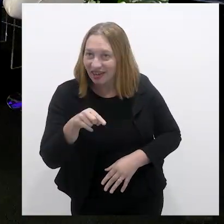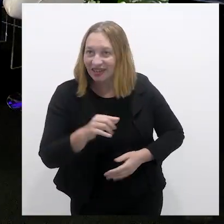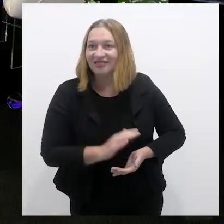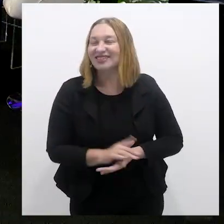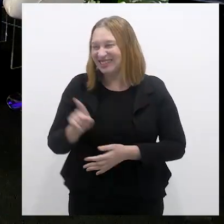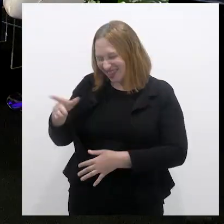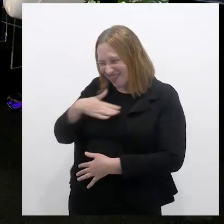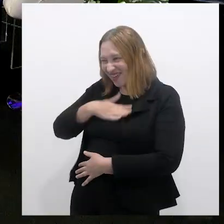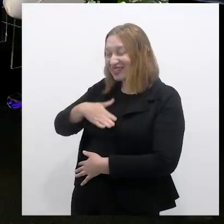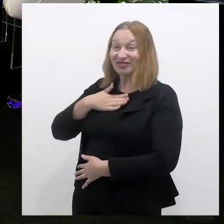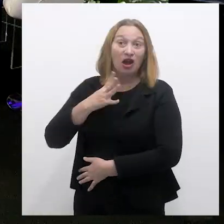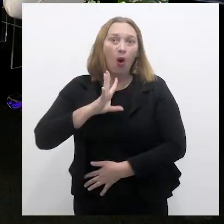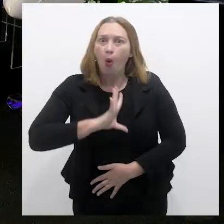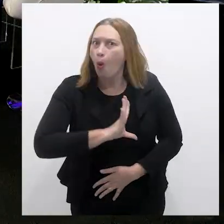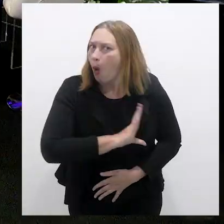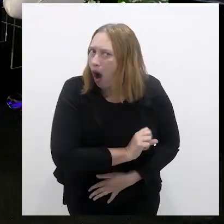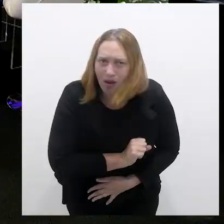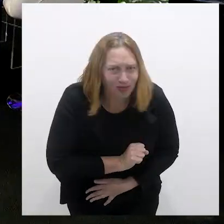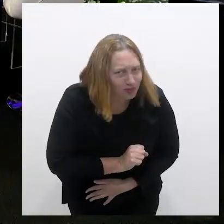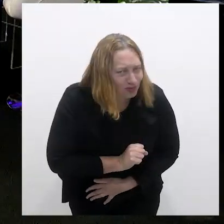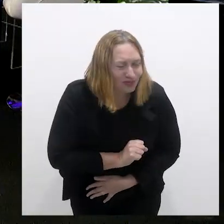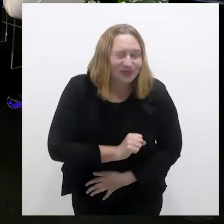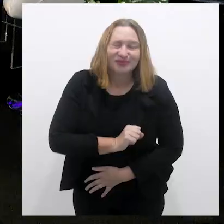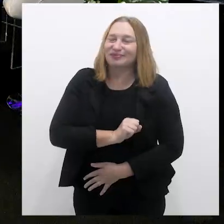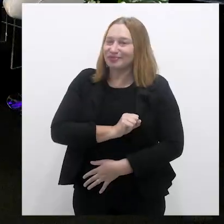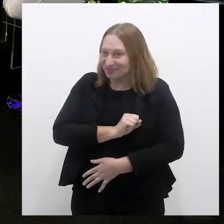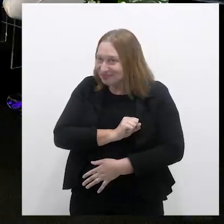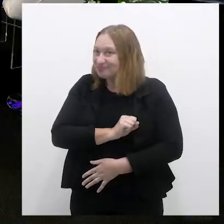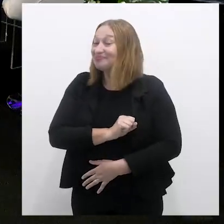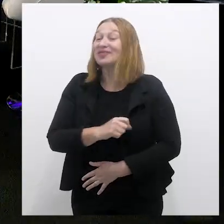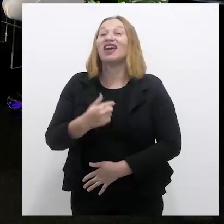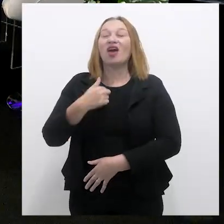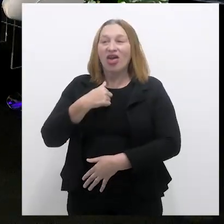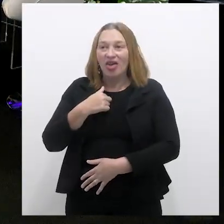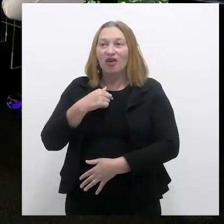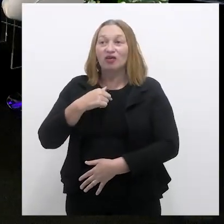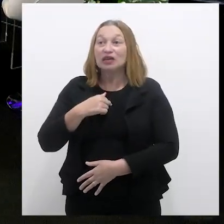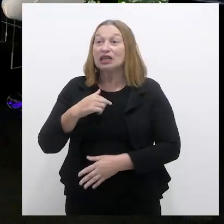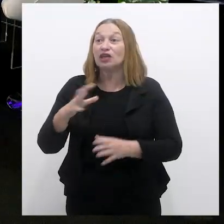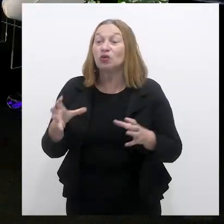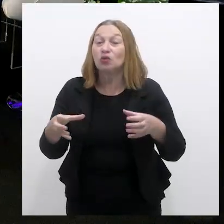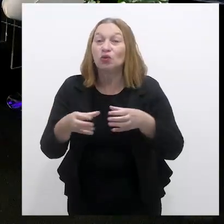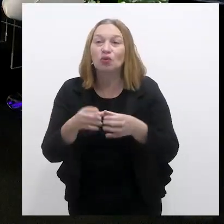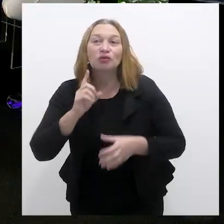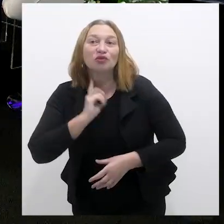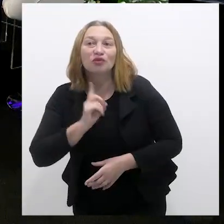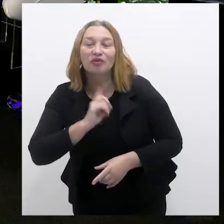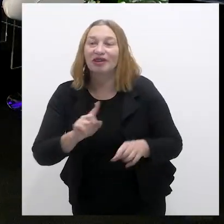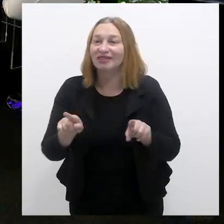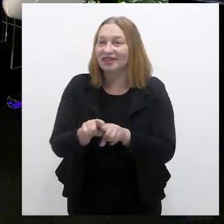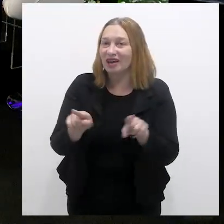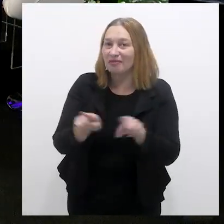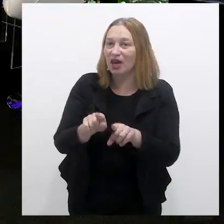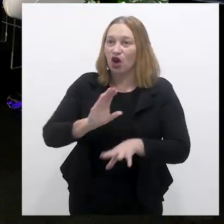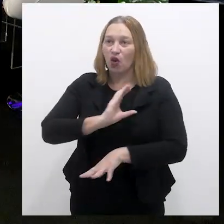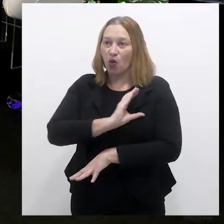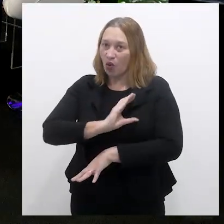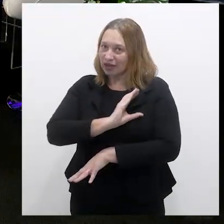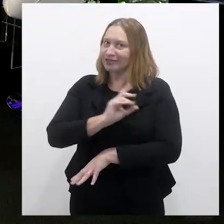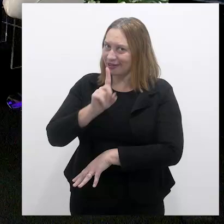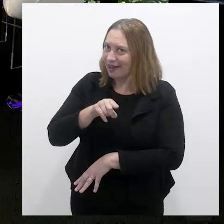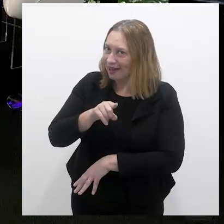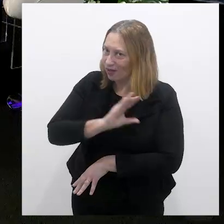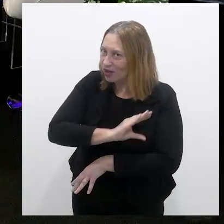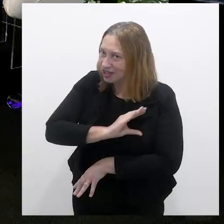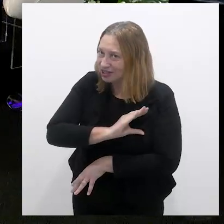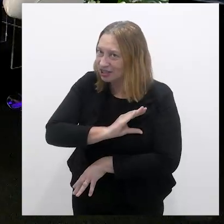não é? Você gosta, né? Eu adoro. Nossa, é muito. Mas eu acho que a torcida do Flamengo e do Corinthians. É do Corinthians, né?